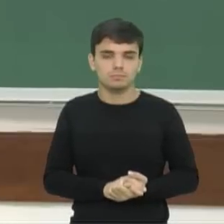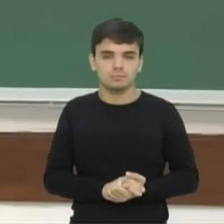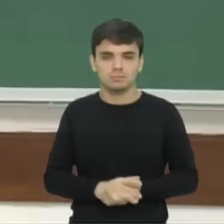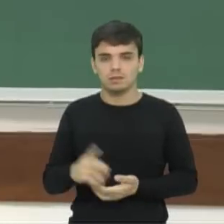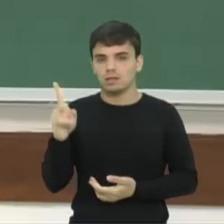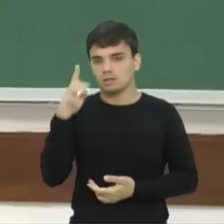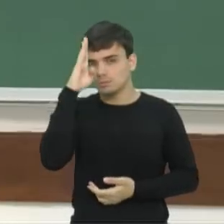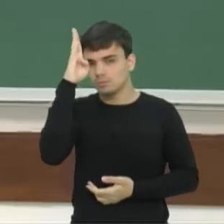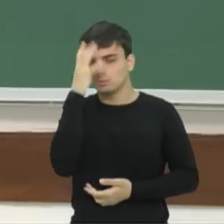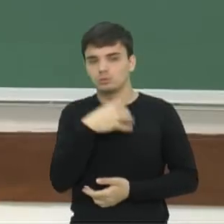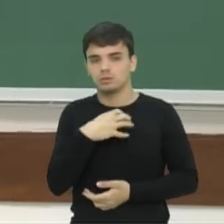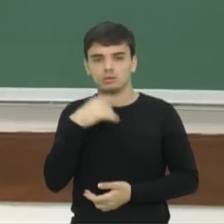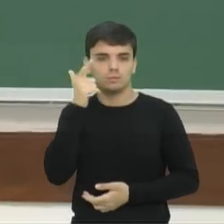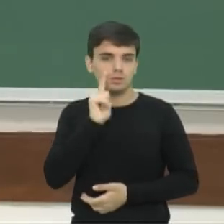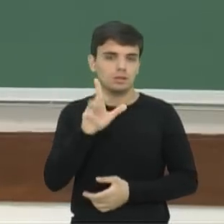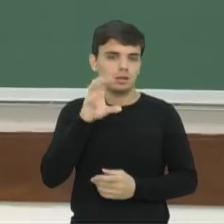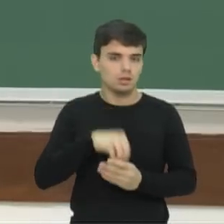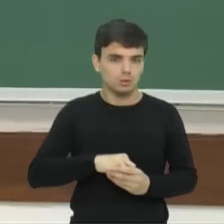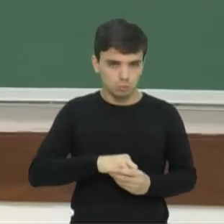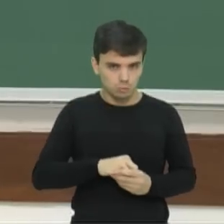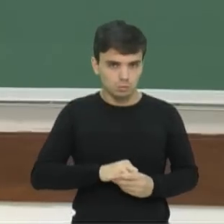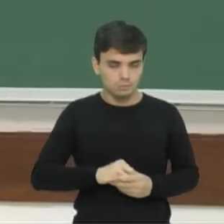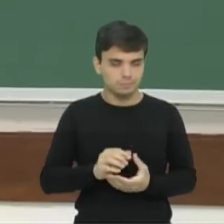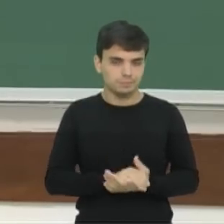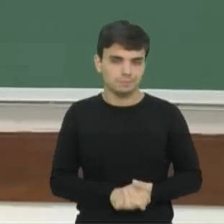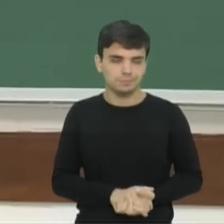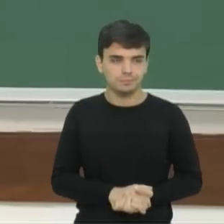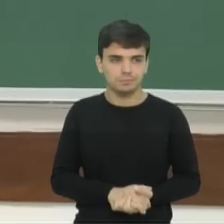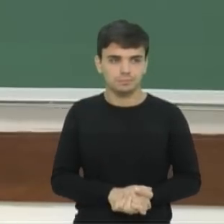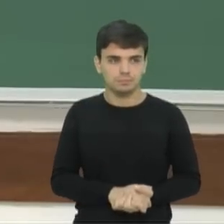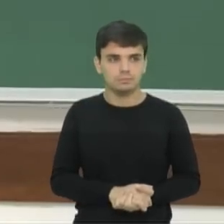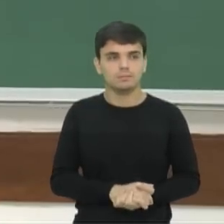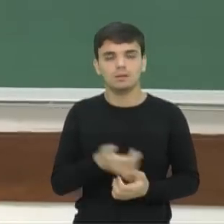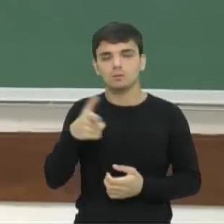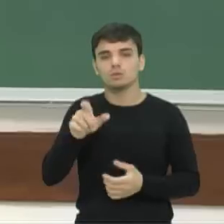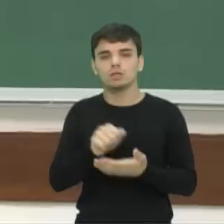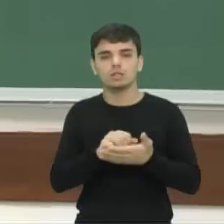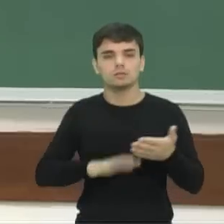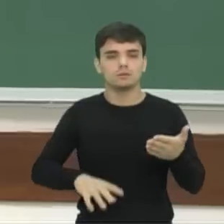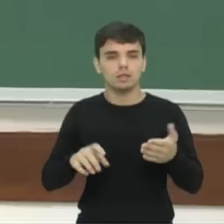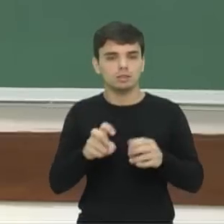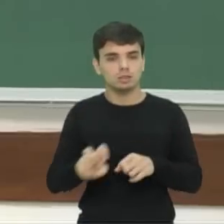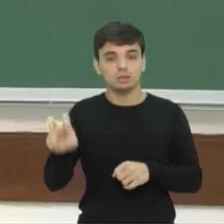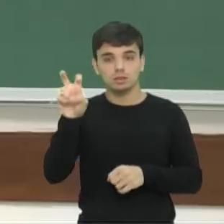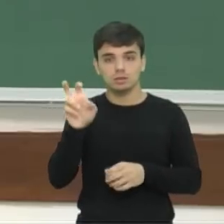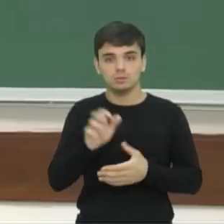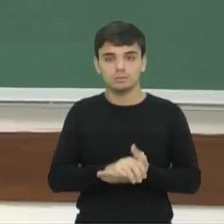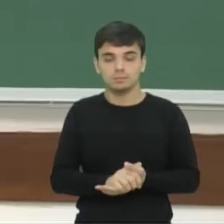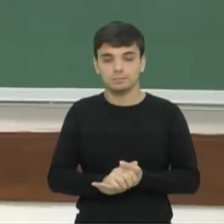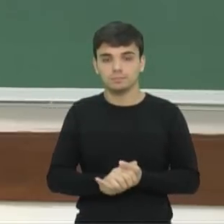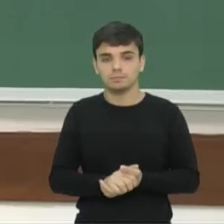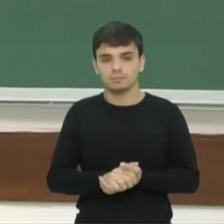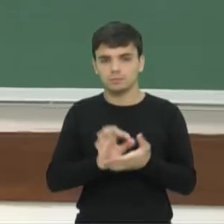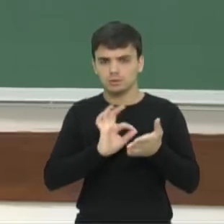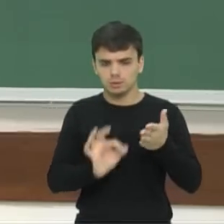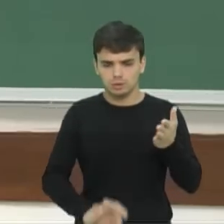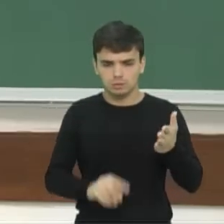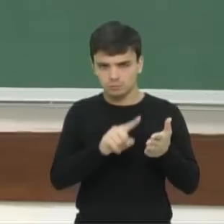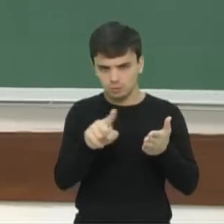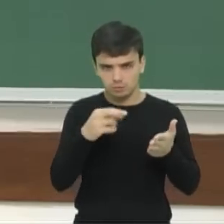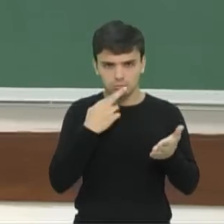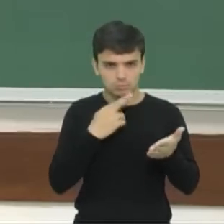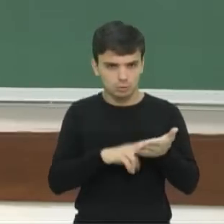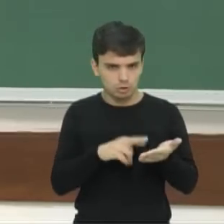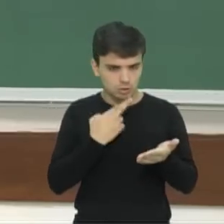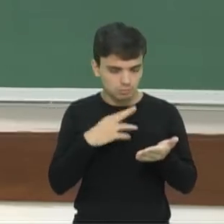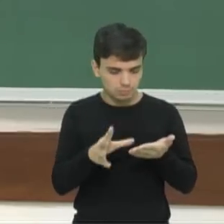de se vencer no judô. Mais um exercício, então continua lá o quinto exercício descritivo também, então continua nas